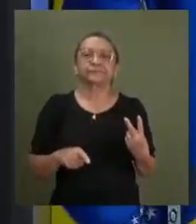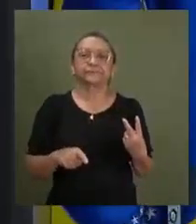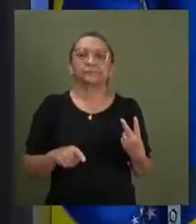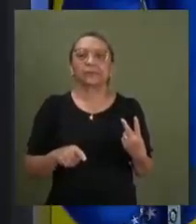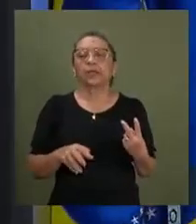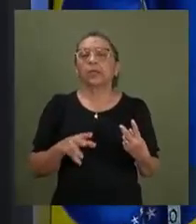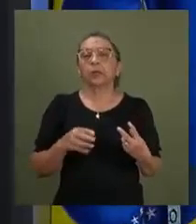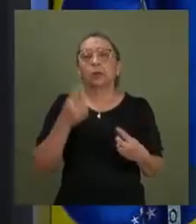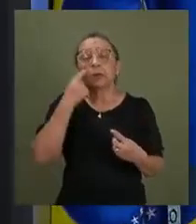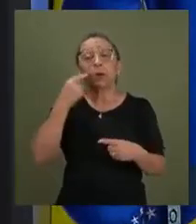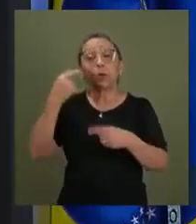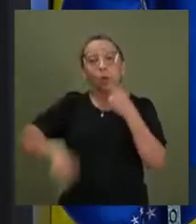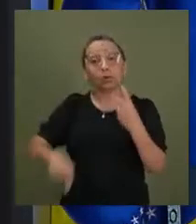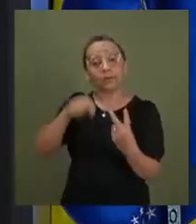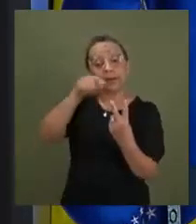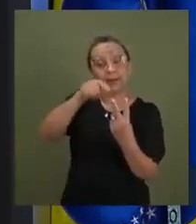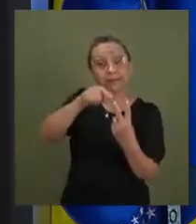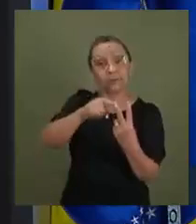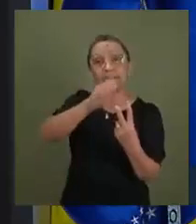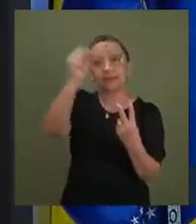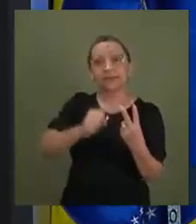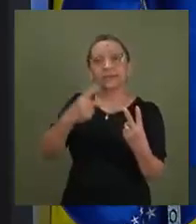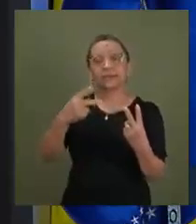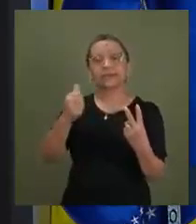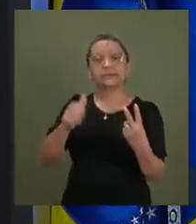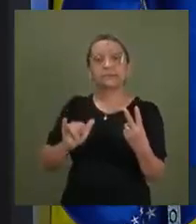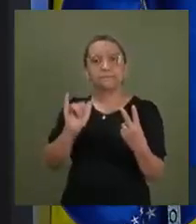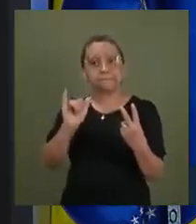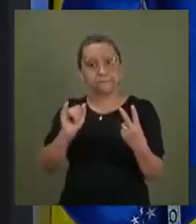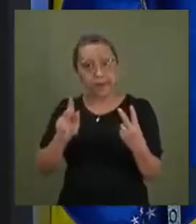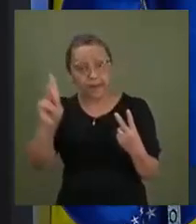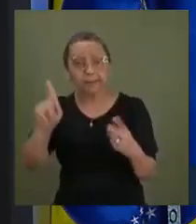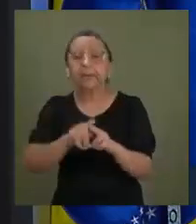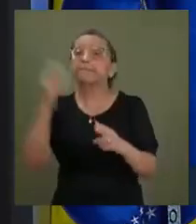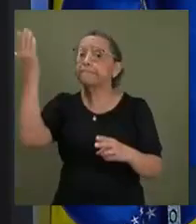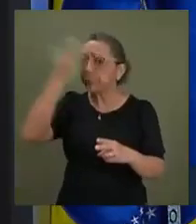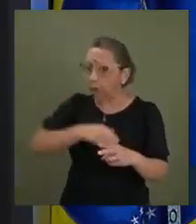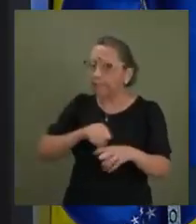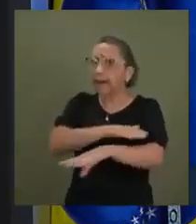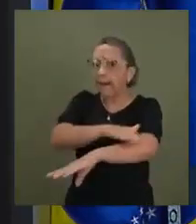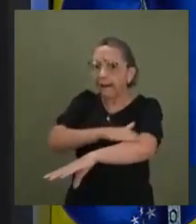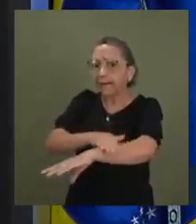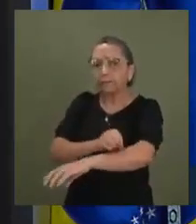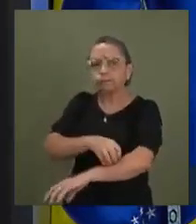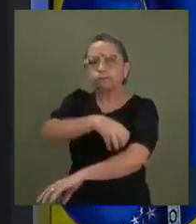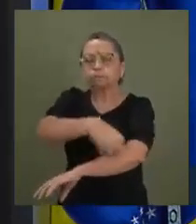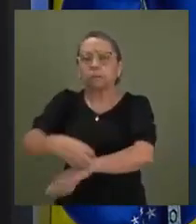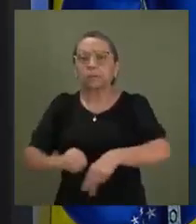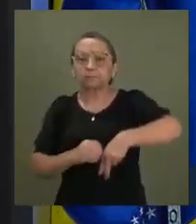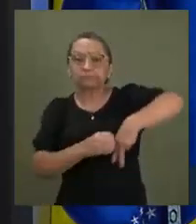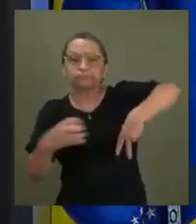contra a proteína spike, provando também essa parte inflamatória, trombose em útero